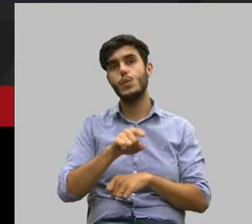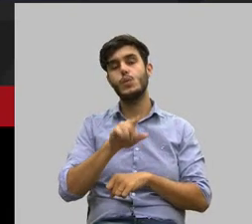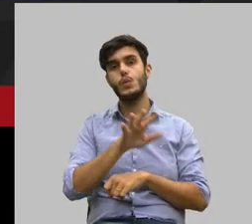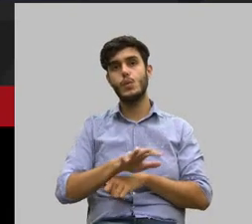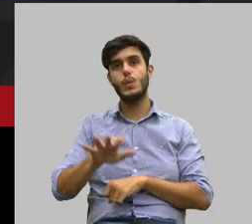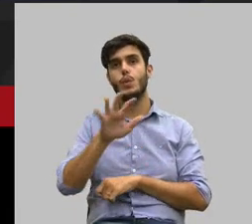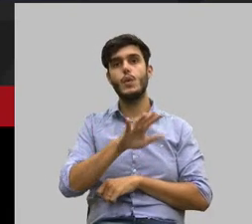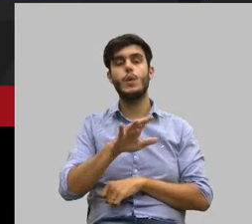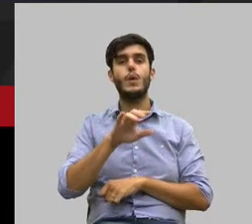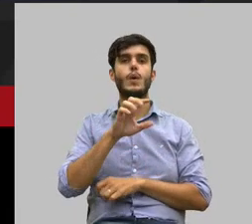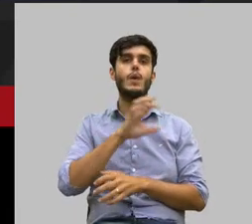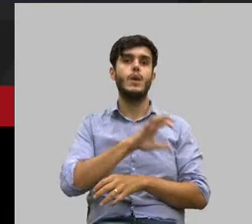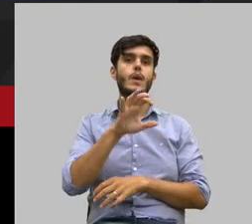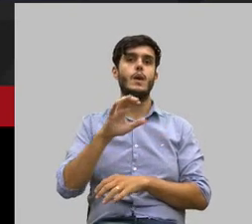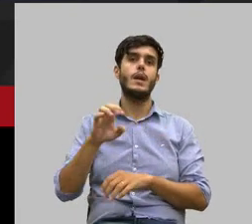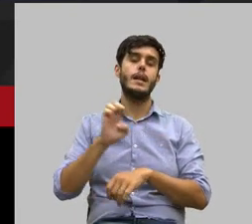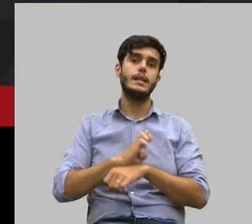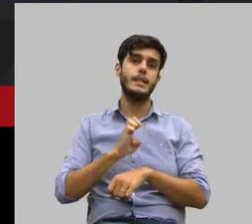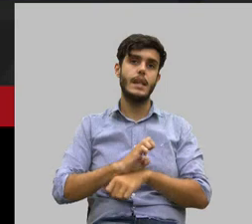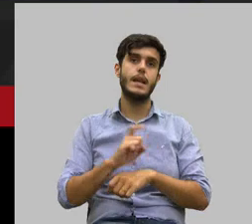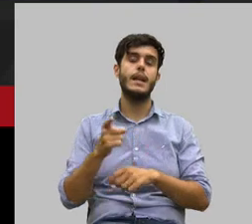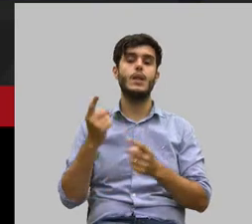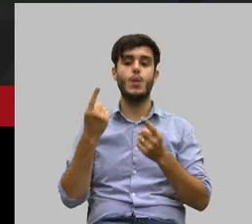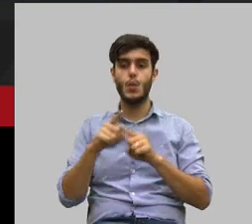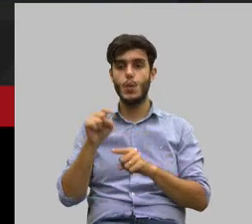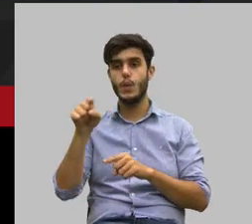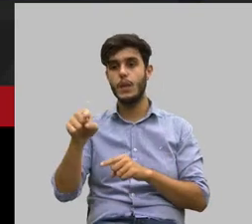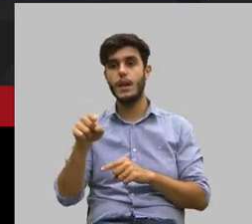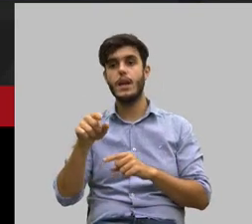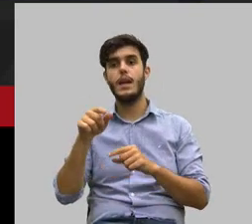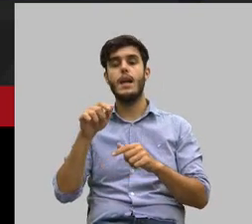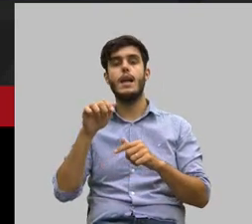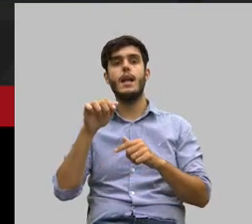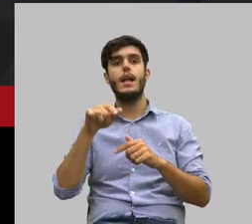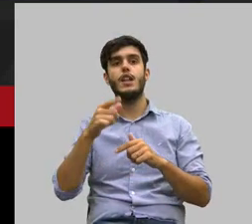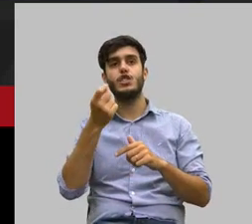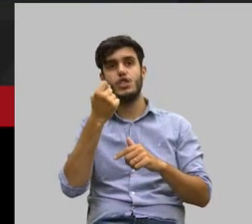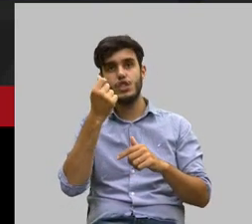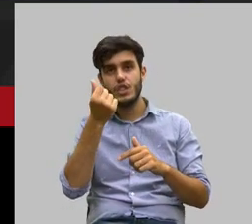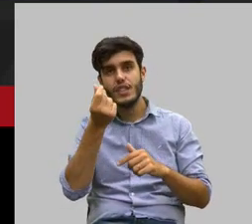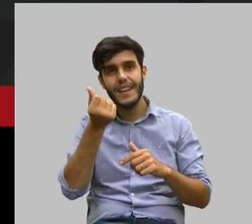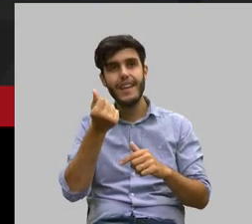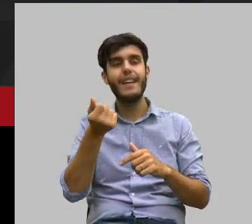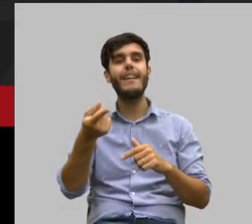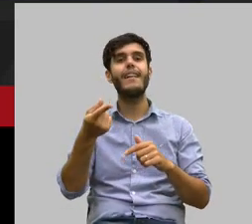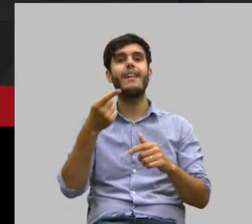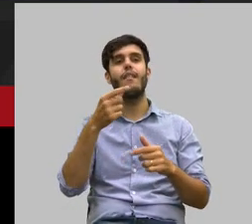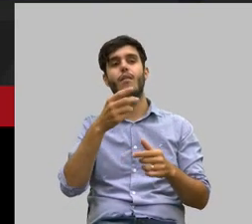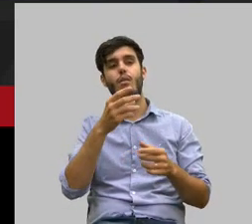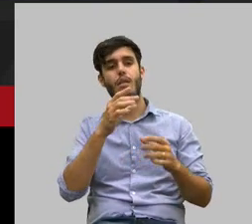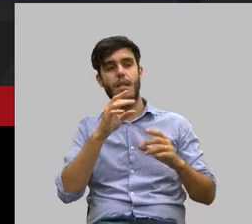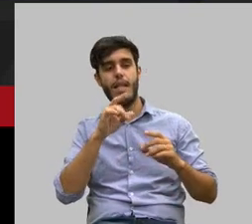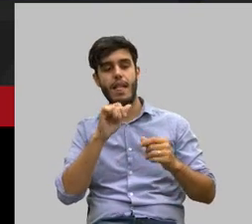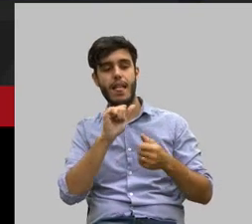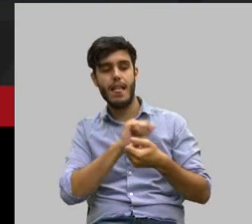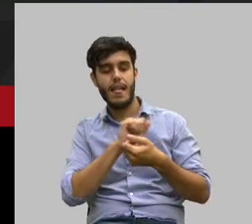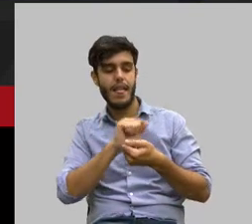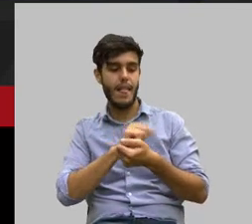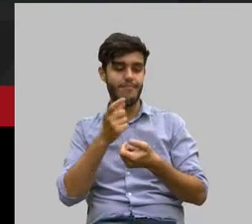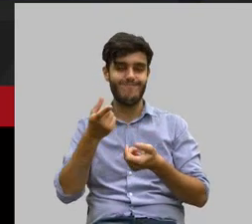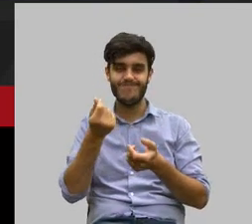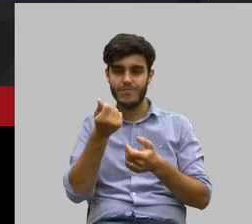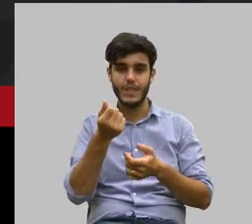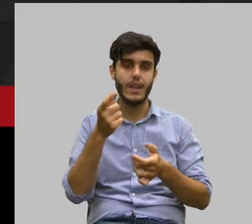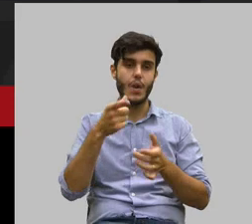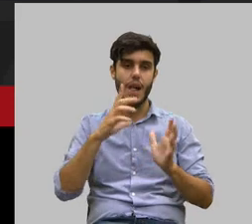laboratórios de combate a lavagem de dinheiro né nessa esteira eh de combate às Organizações criminosas e evidentemente